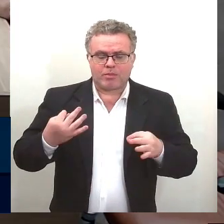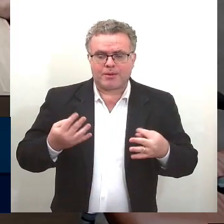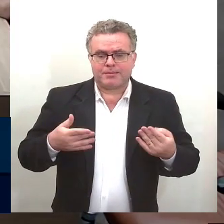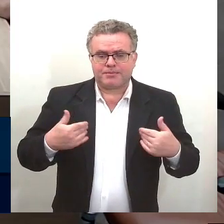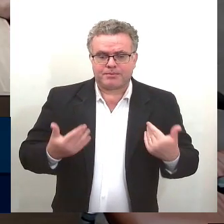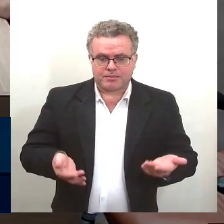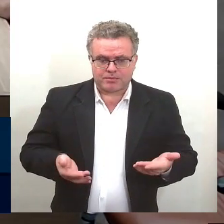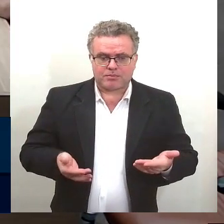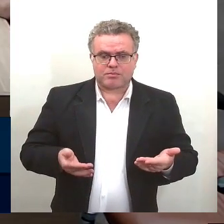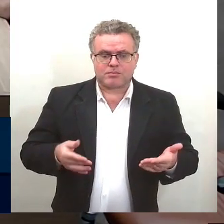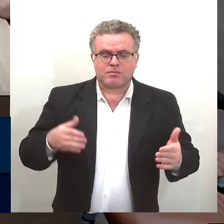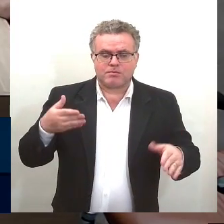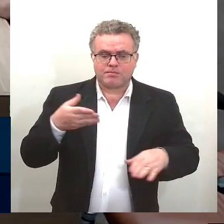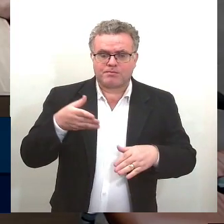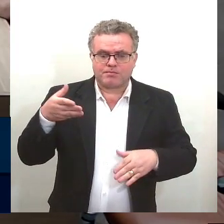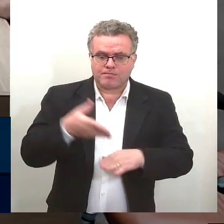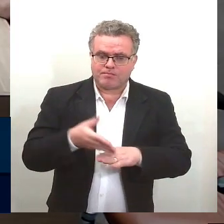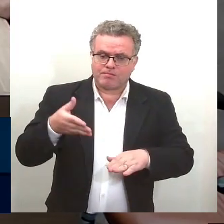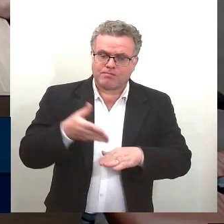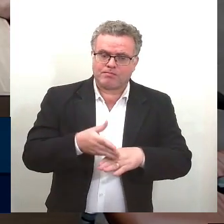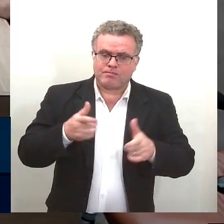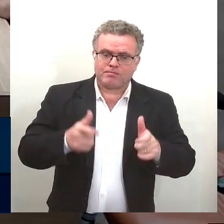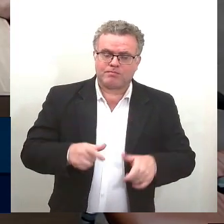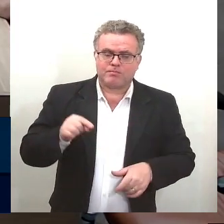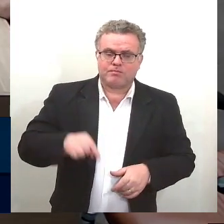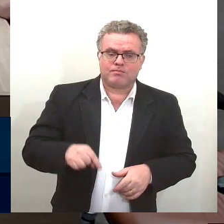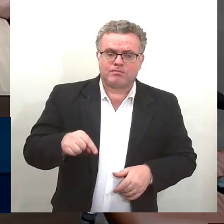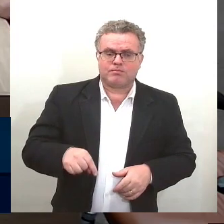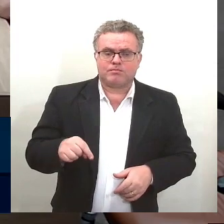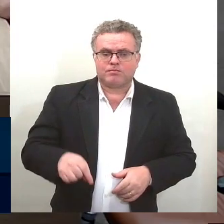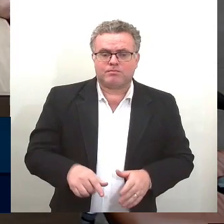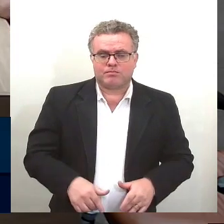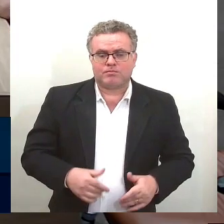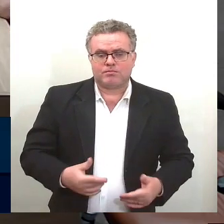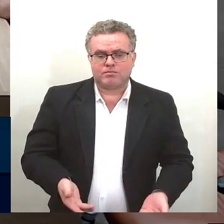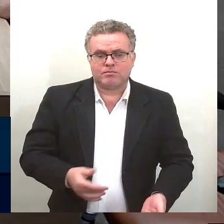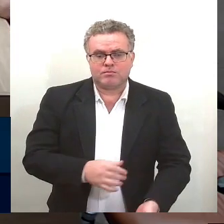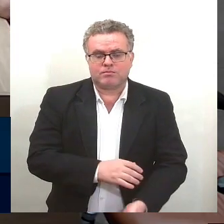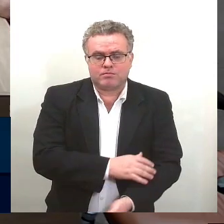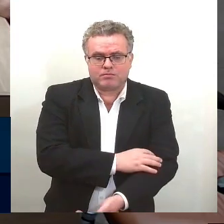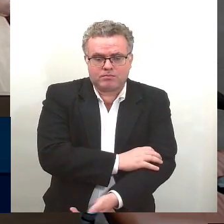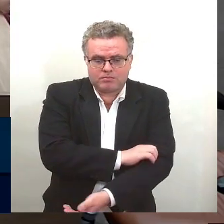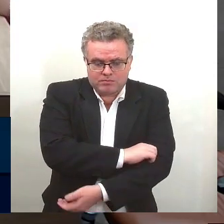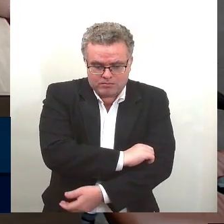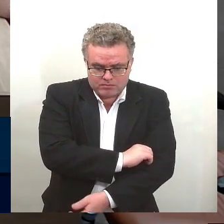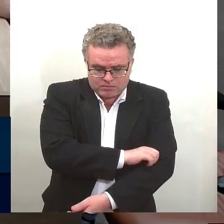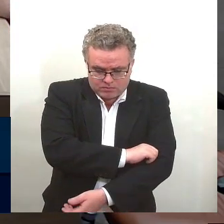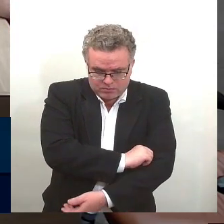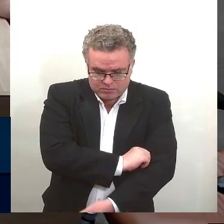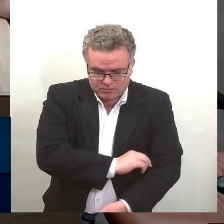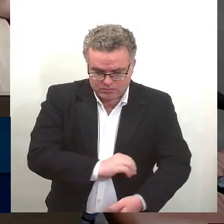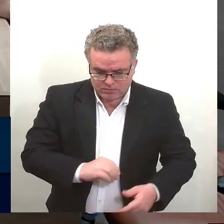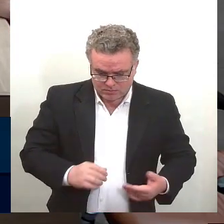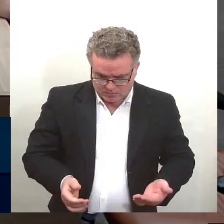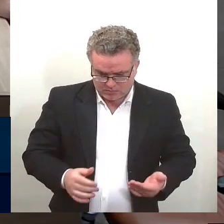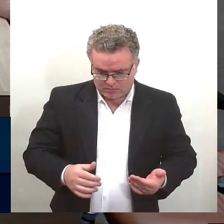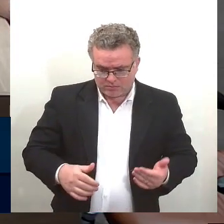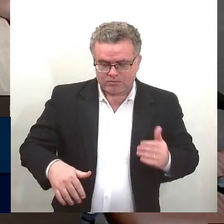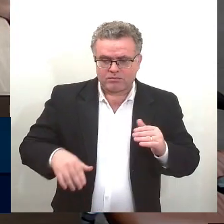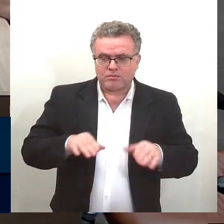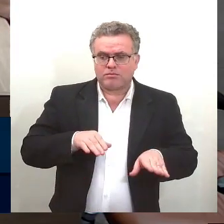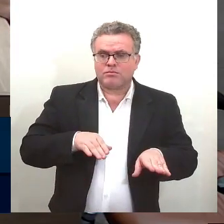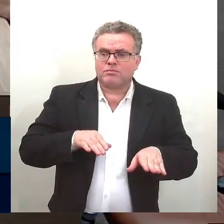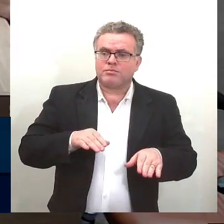nossa cidade via o litoral, vindo pela linha verde. Aí eu gostaria de ouvir da